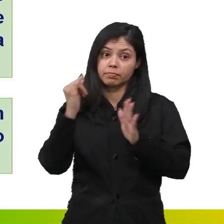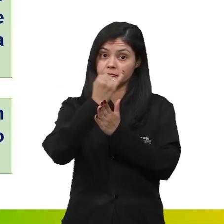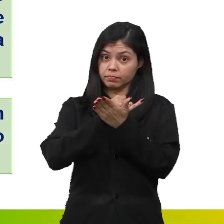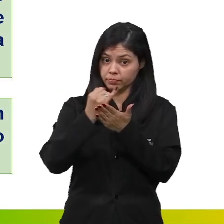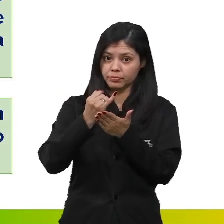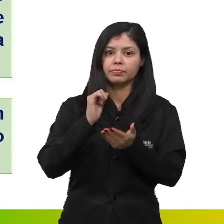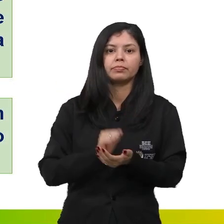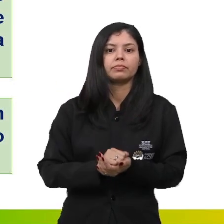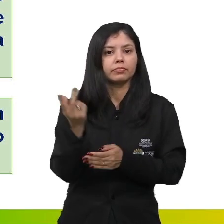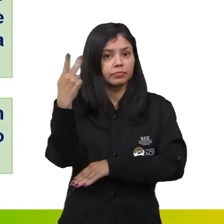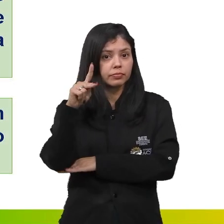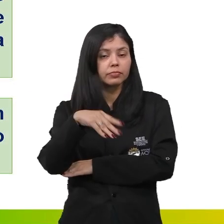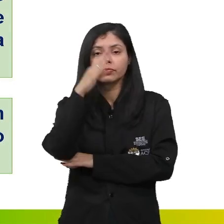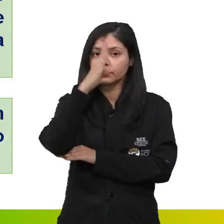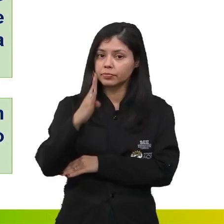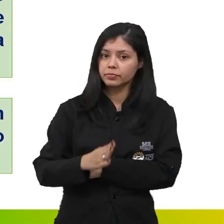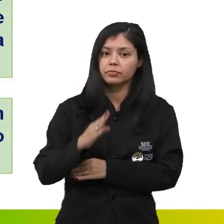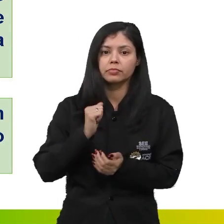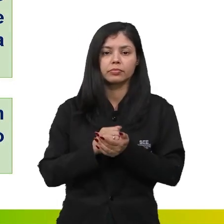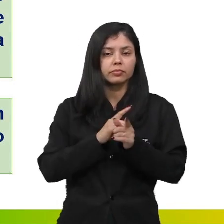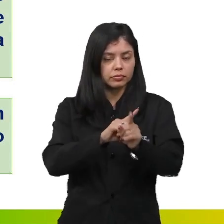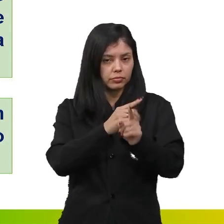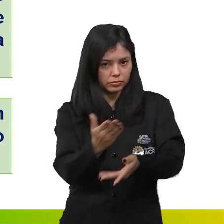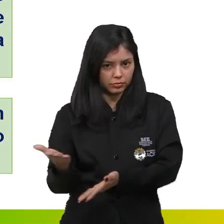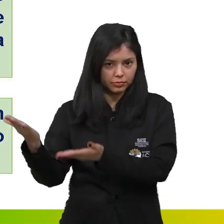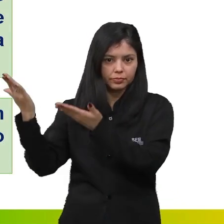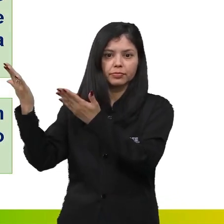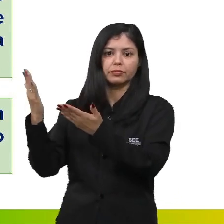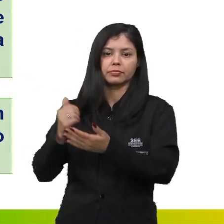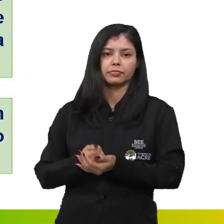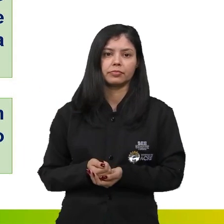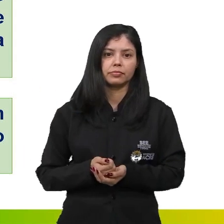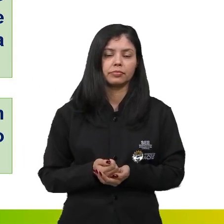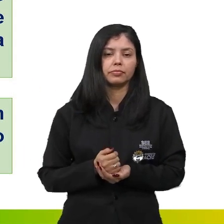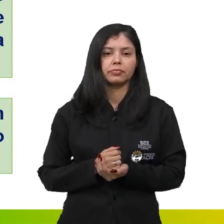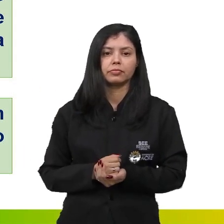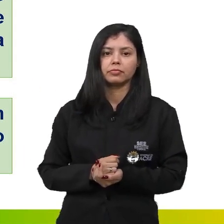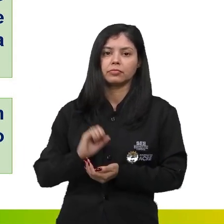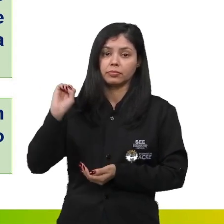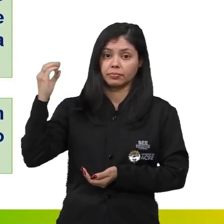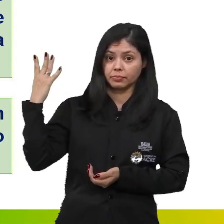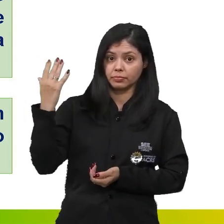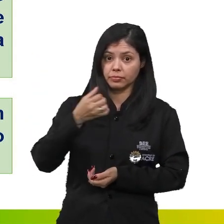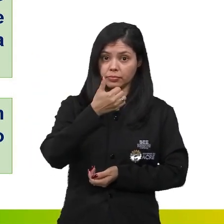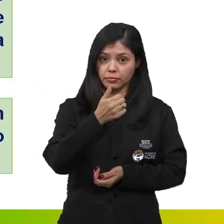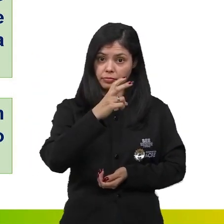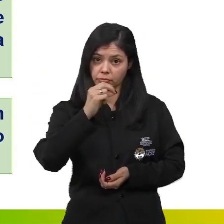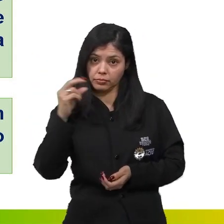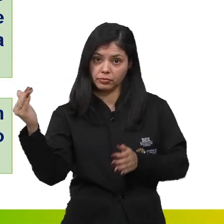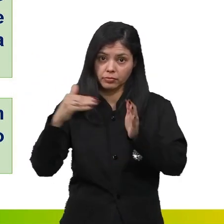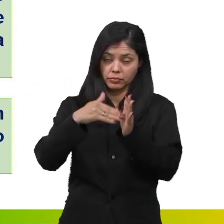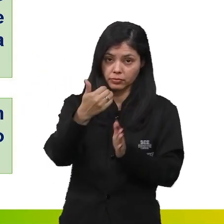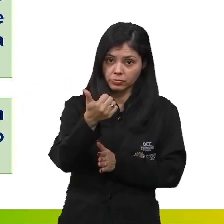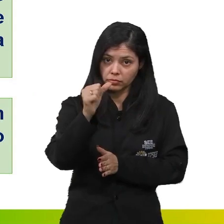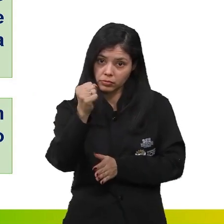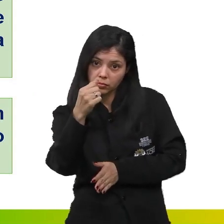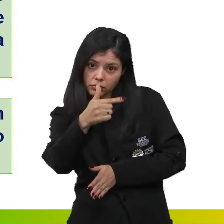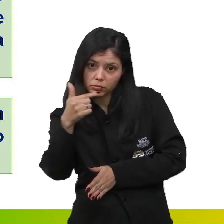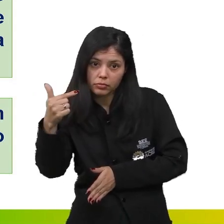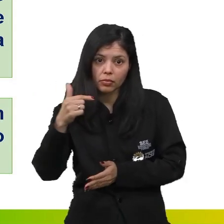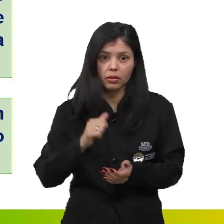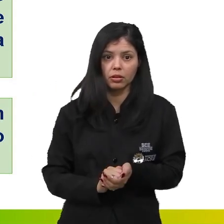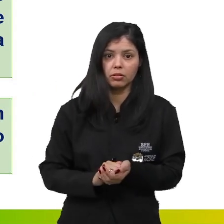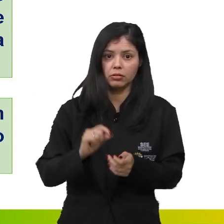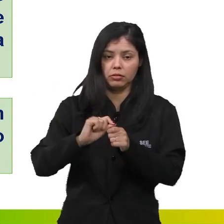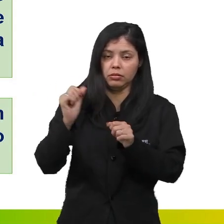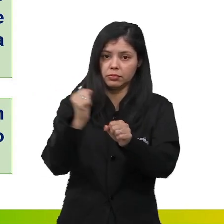Introdução. O período colonial brasileiro, acompanha comigo, gente, que ocorreu de 1500 a 1822, que